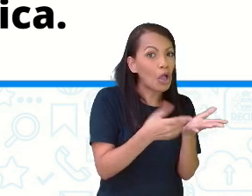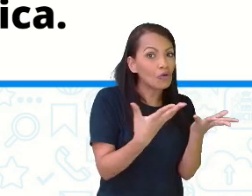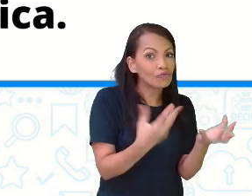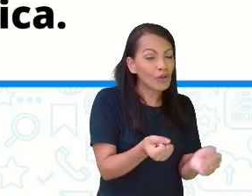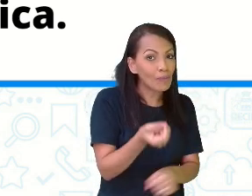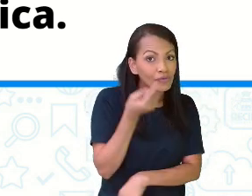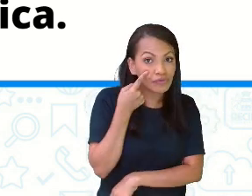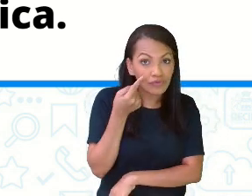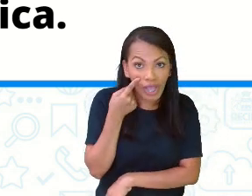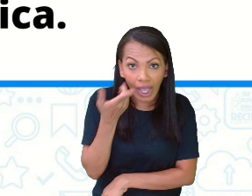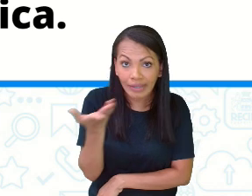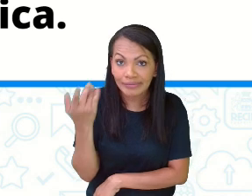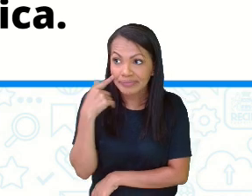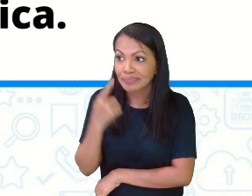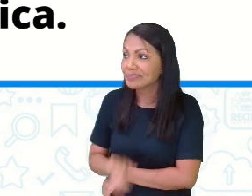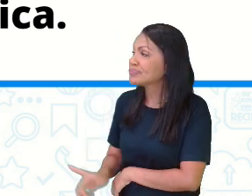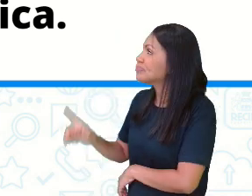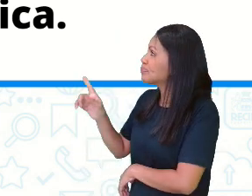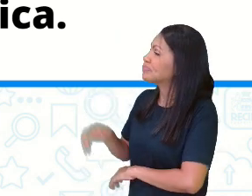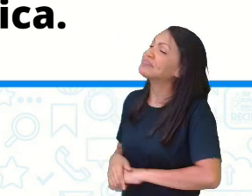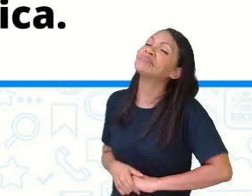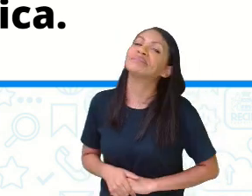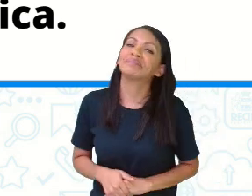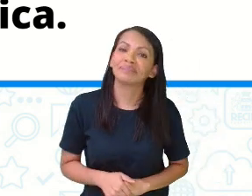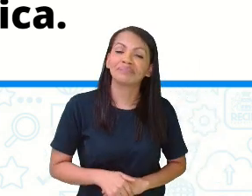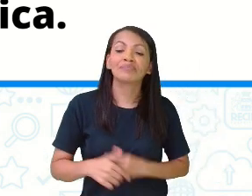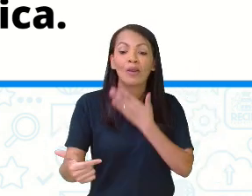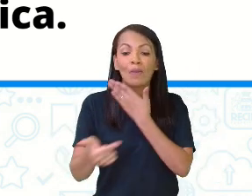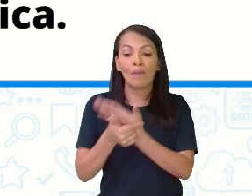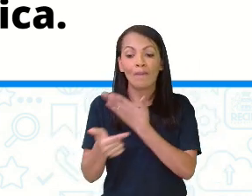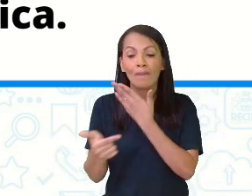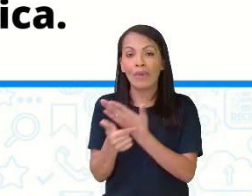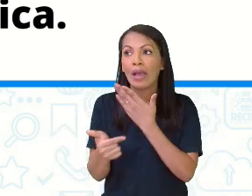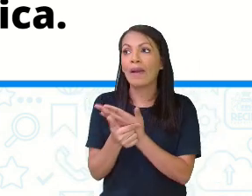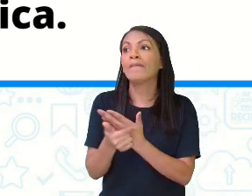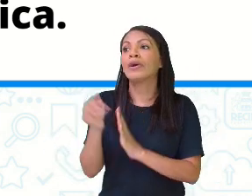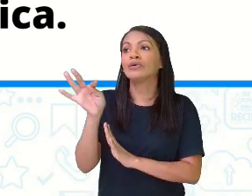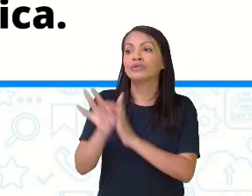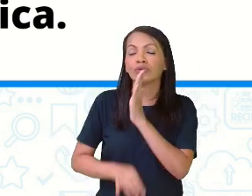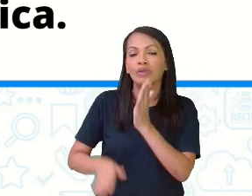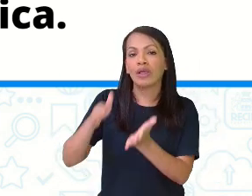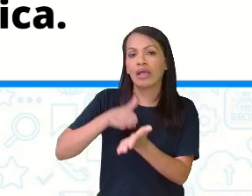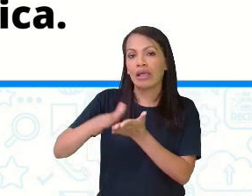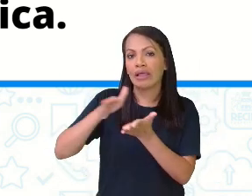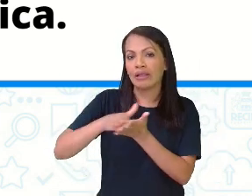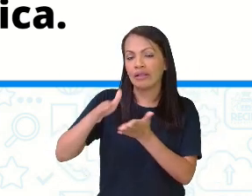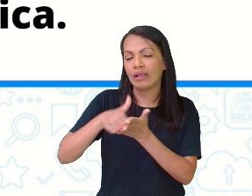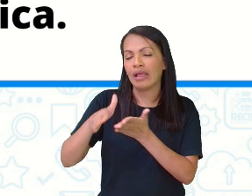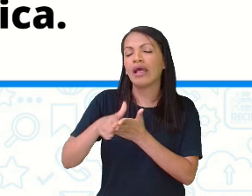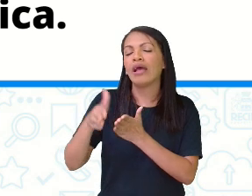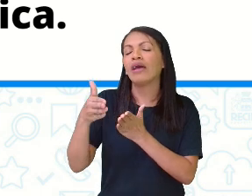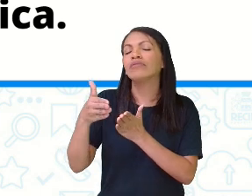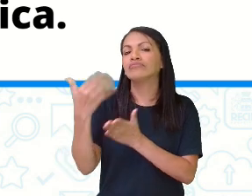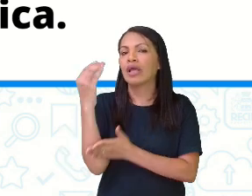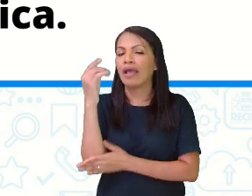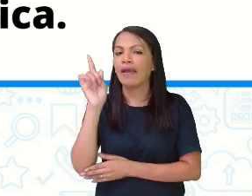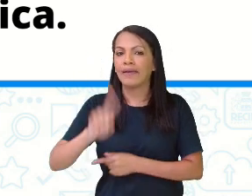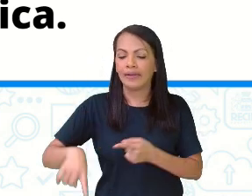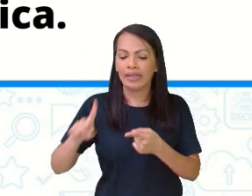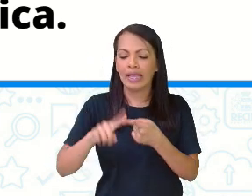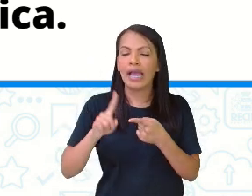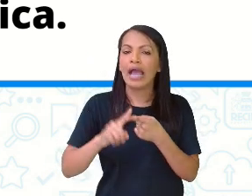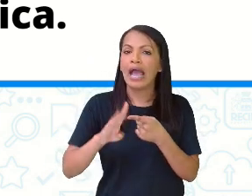e ver se é isso mesmo. Ó, a finalidade do texto de divulgação científica é ensinar uma receita, convidar